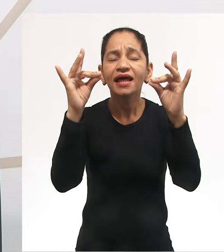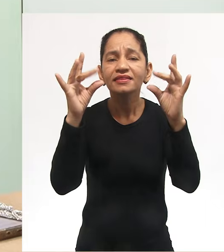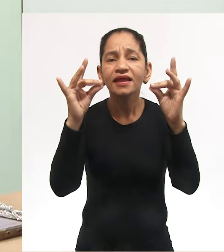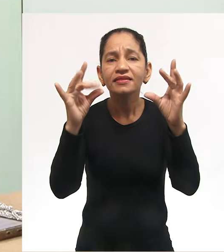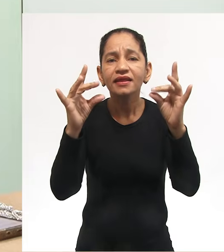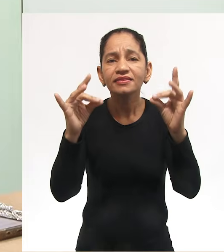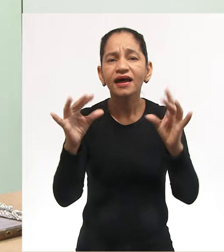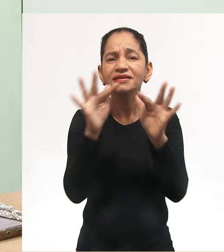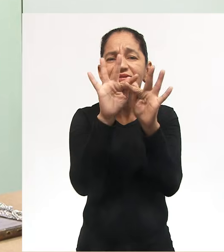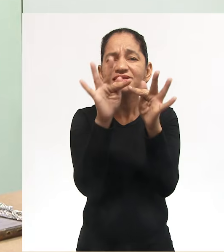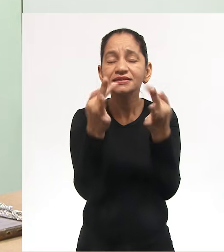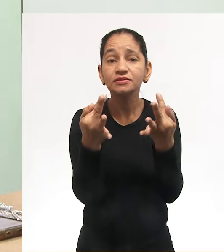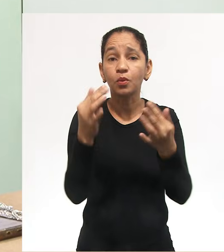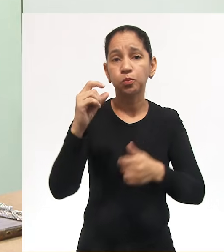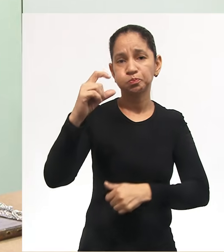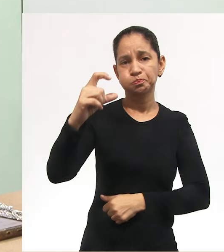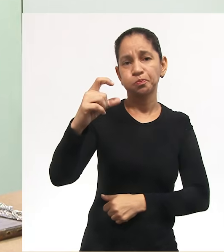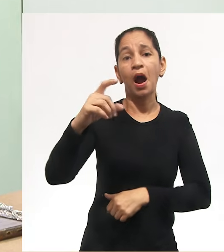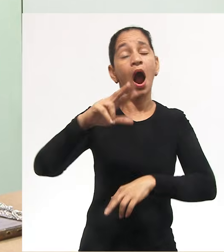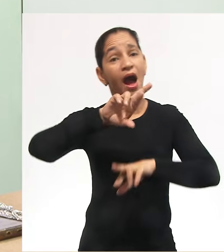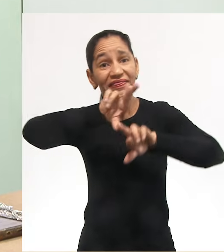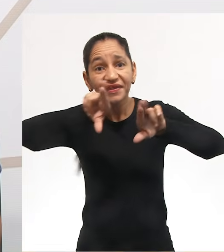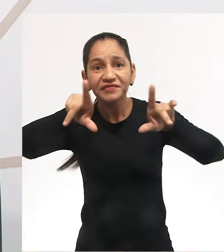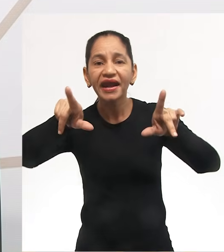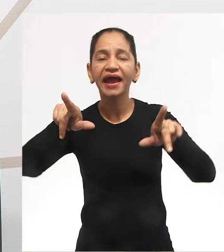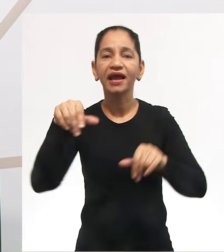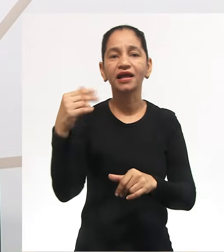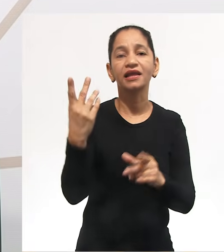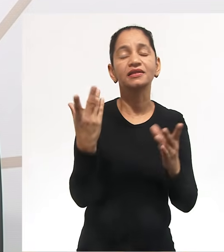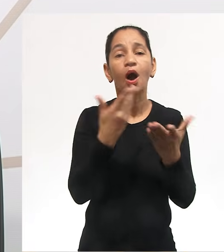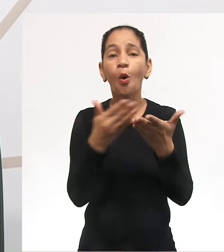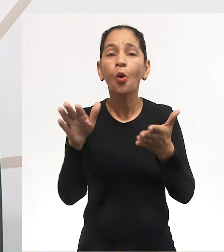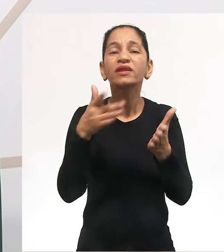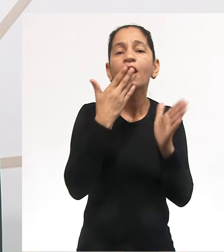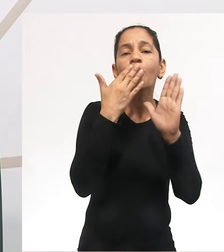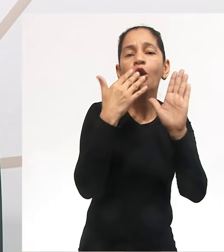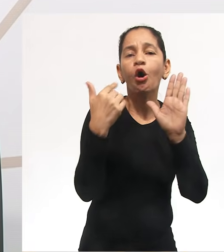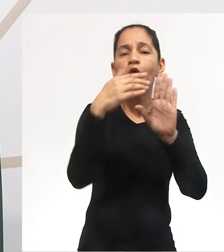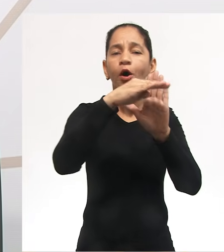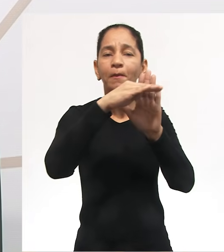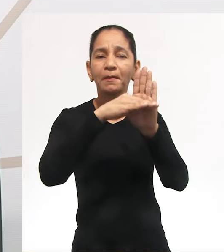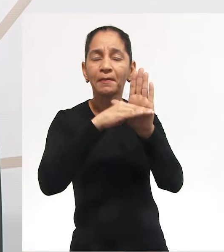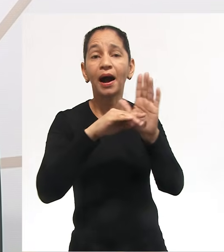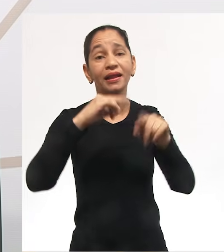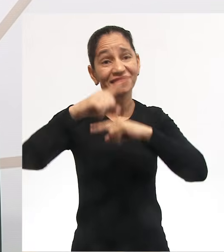gente falava, ó, esse pincel aqui é para coisas mais detalhezinhos, é um pincel mais